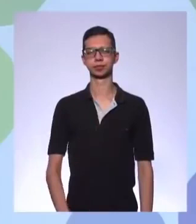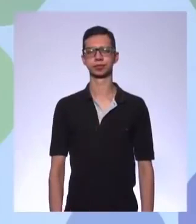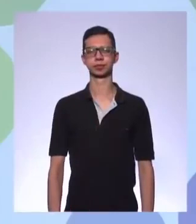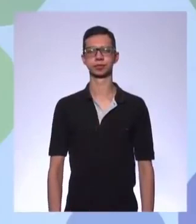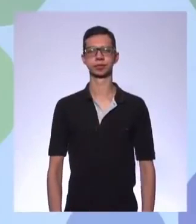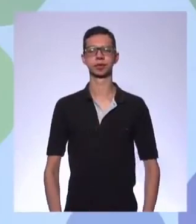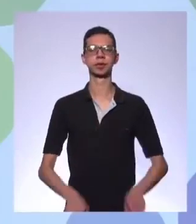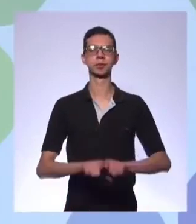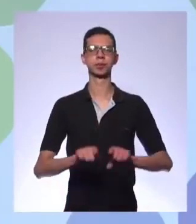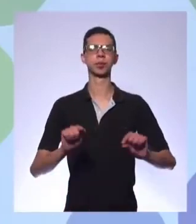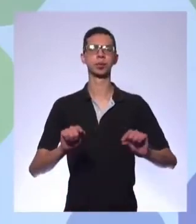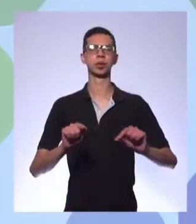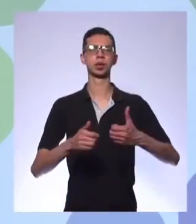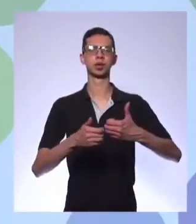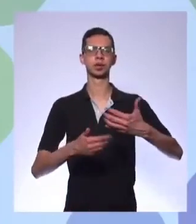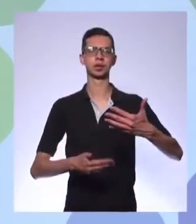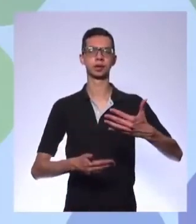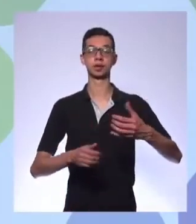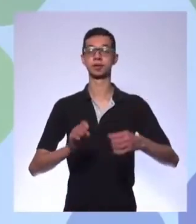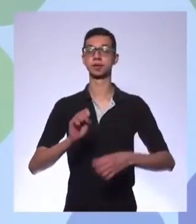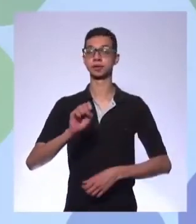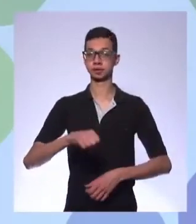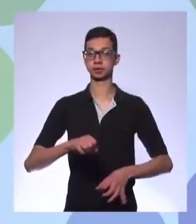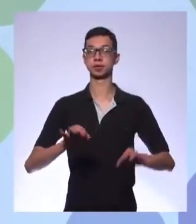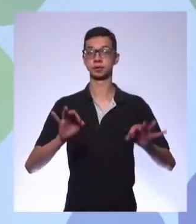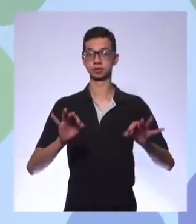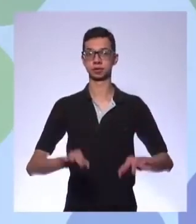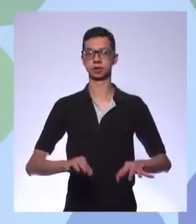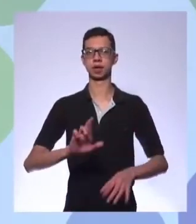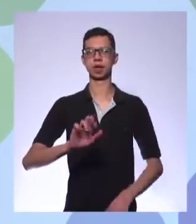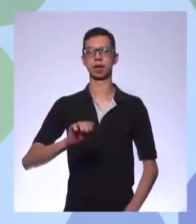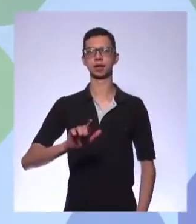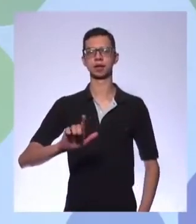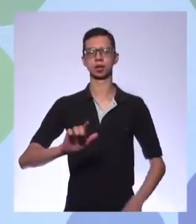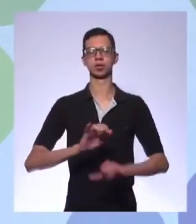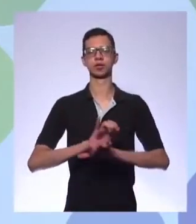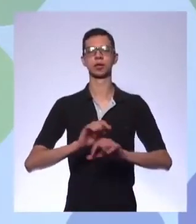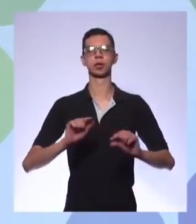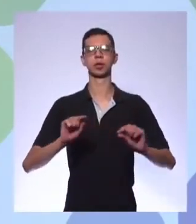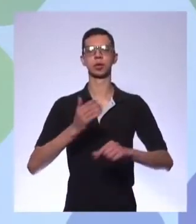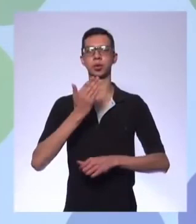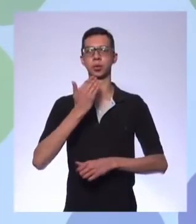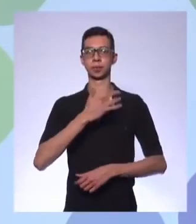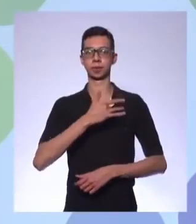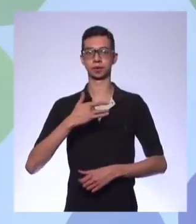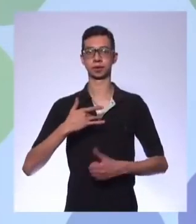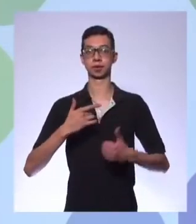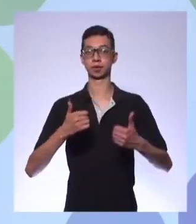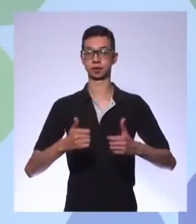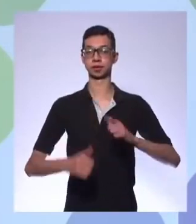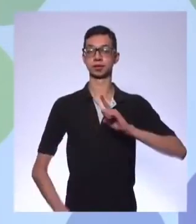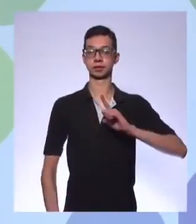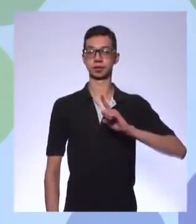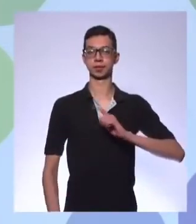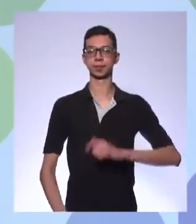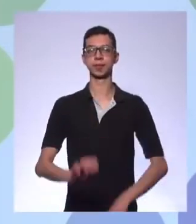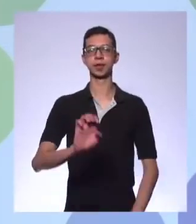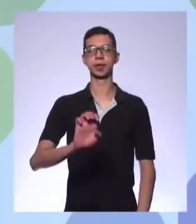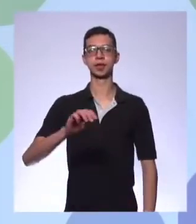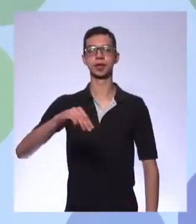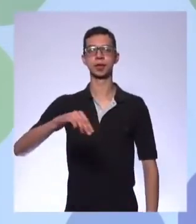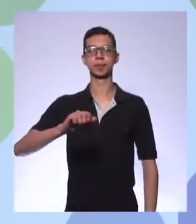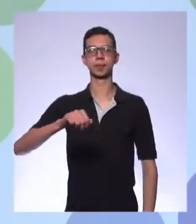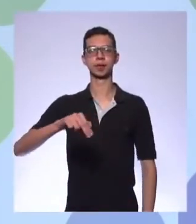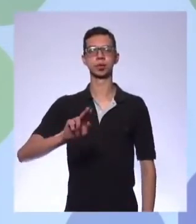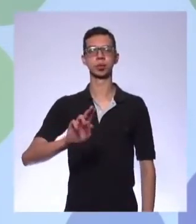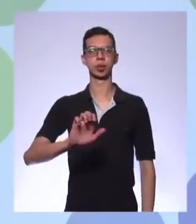Que mais aqui? Sim, com certeza, Raquel, em comidas saudáveis tem sim. Emanuele,